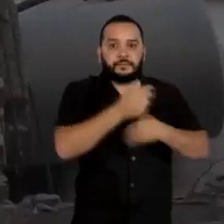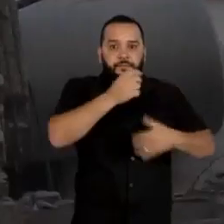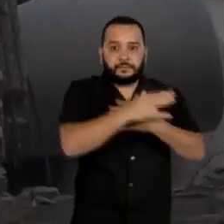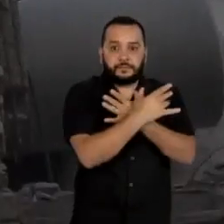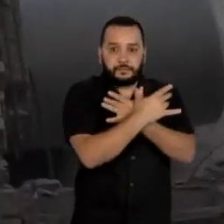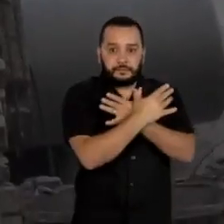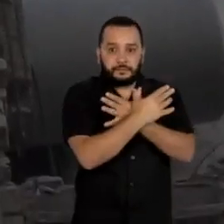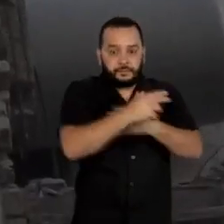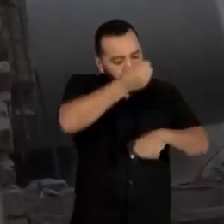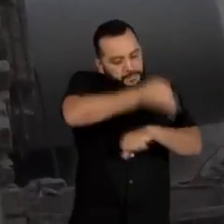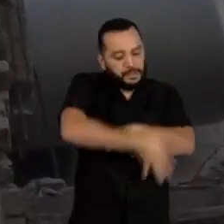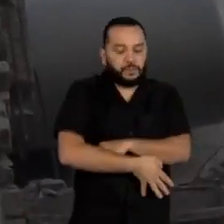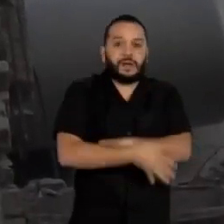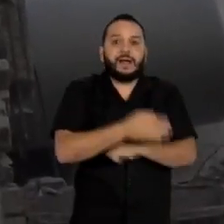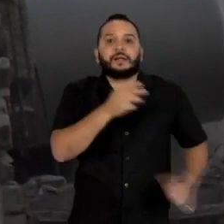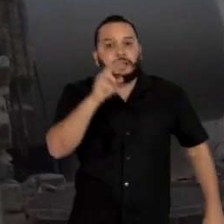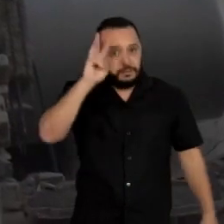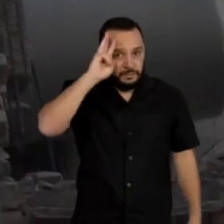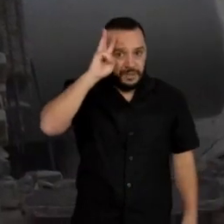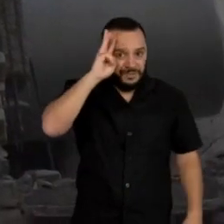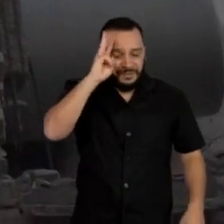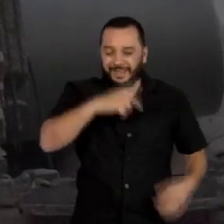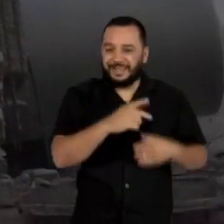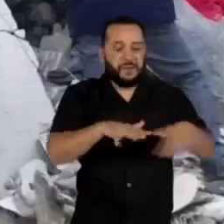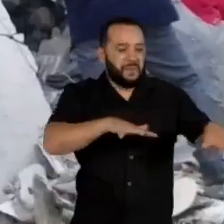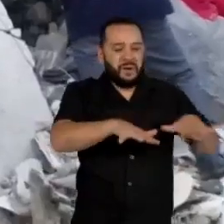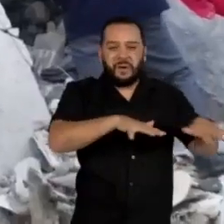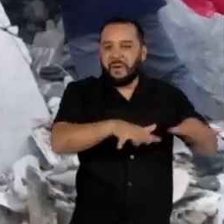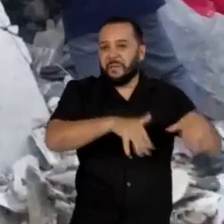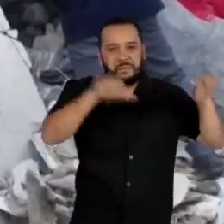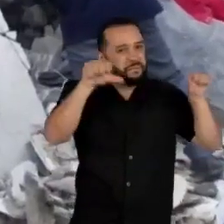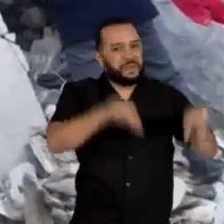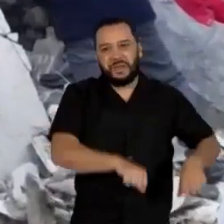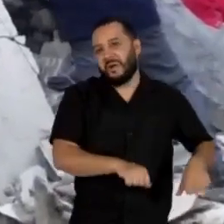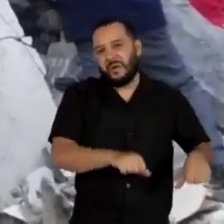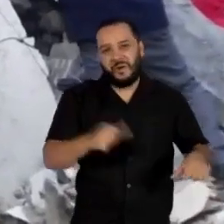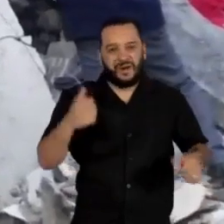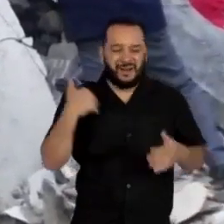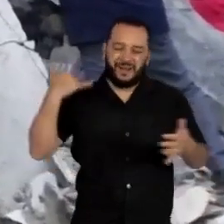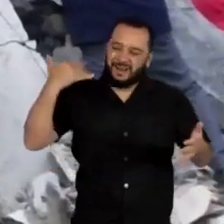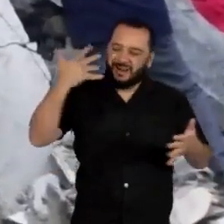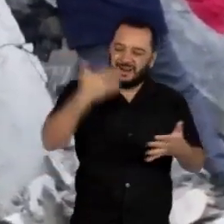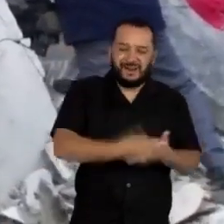terça-feira. O tremor foi um dos piores do país em décadas e o